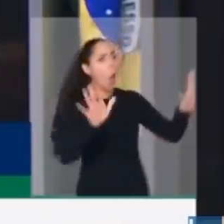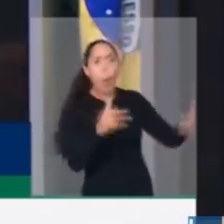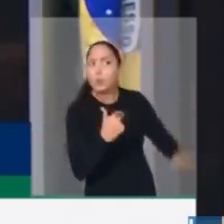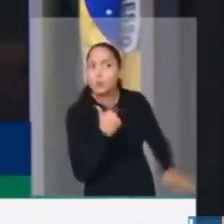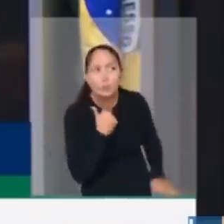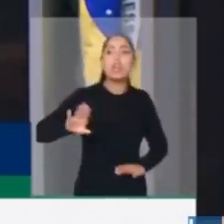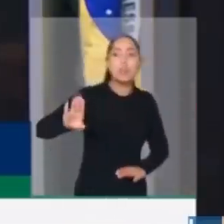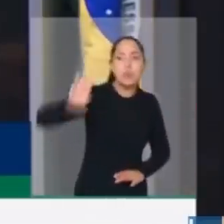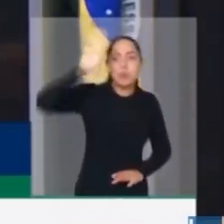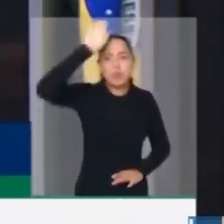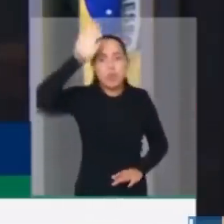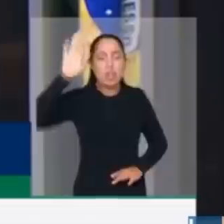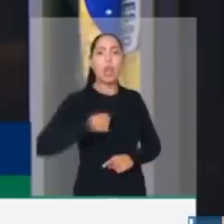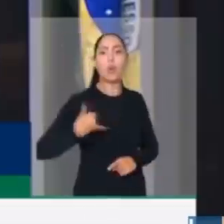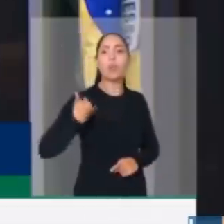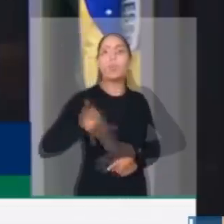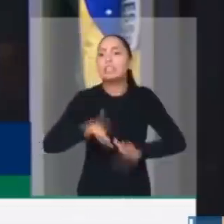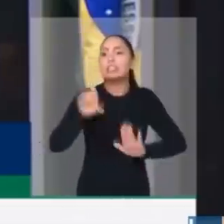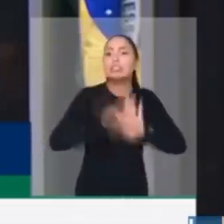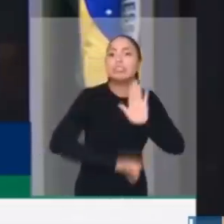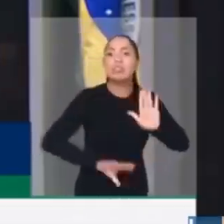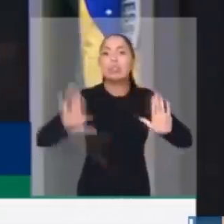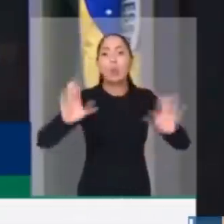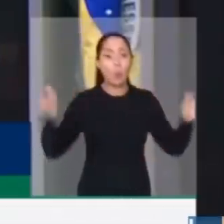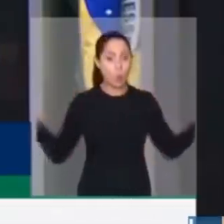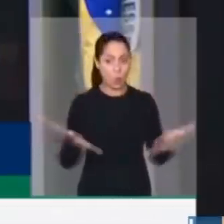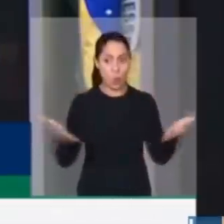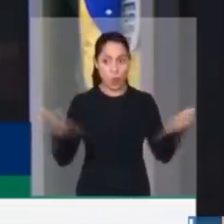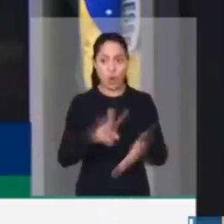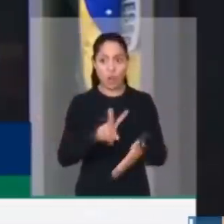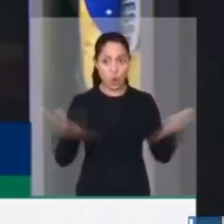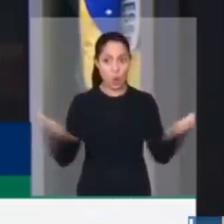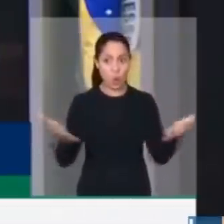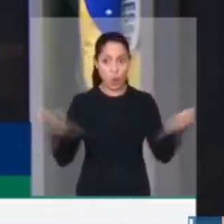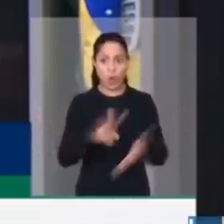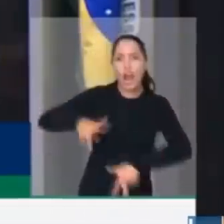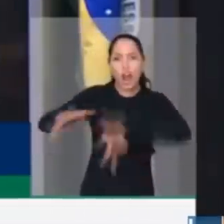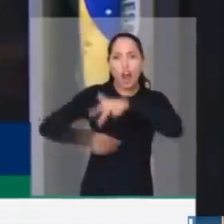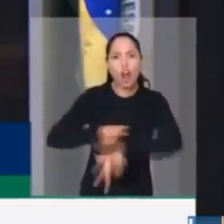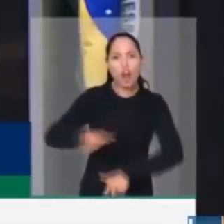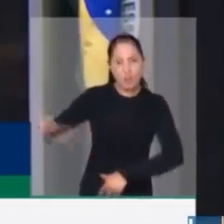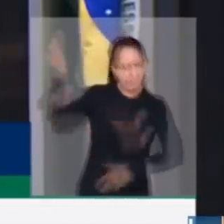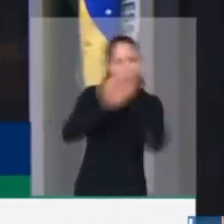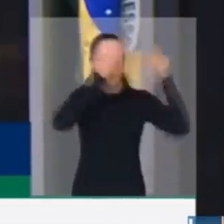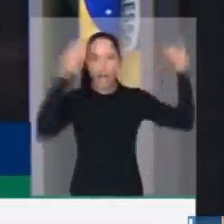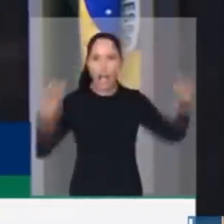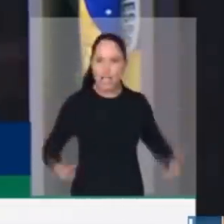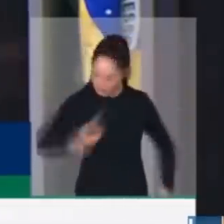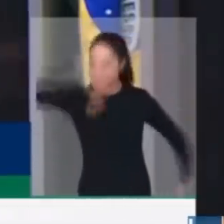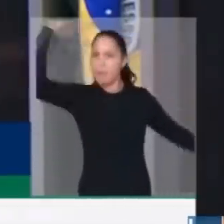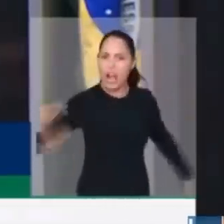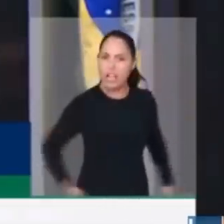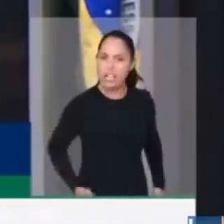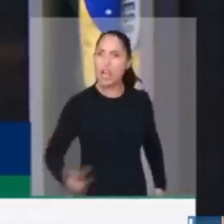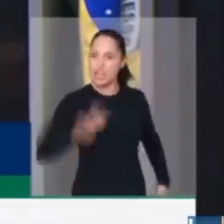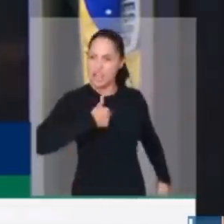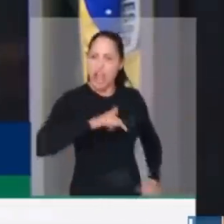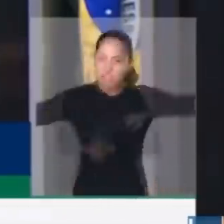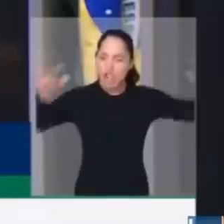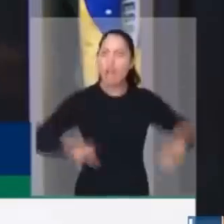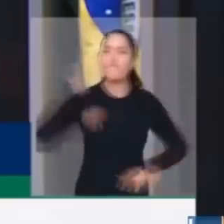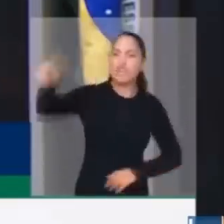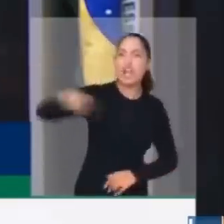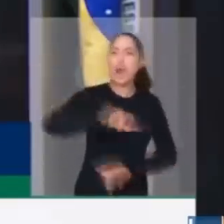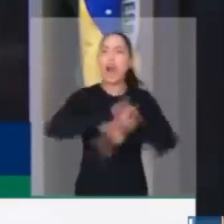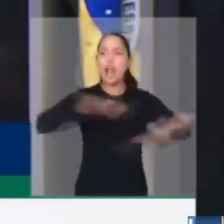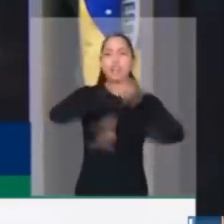me candidatar porque não tenho anos. Hoje votam num réu. Réu, eu sei que não tem cu pra isso. Tem cu pra ficar falando